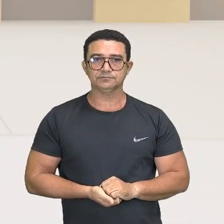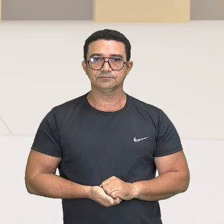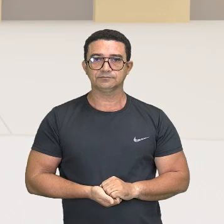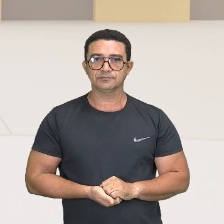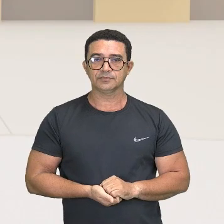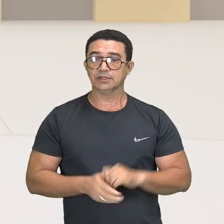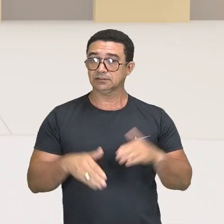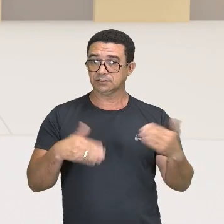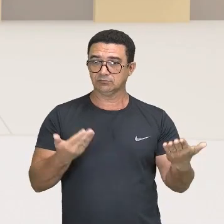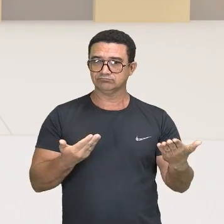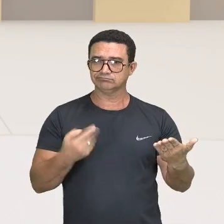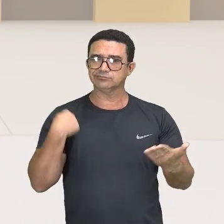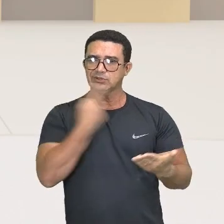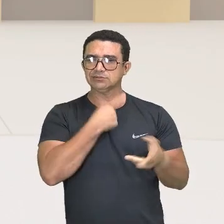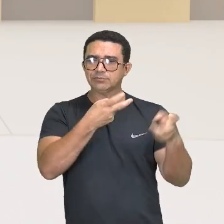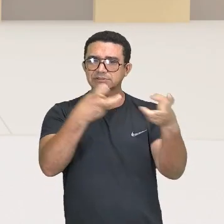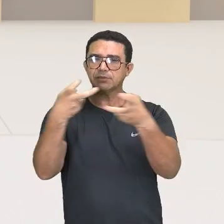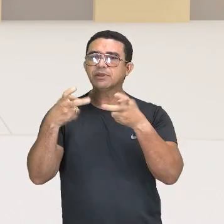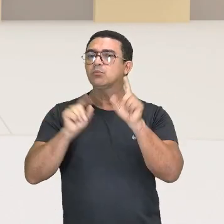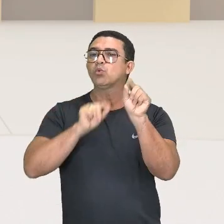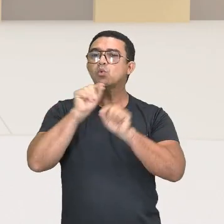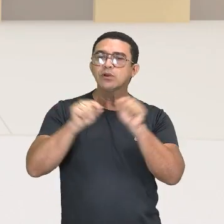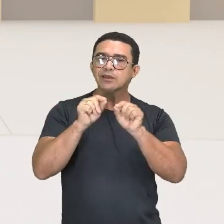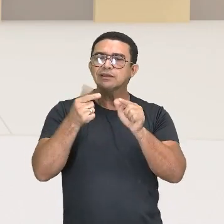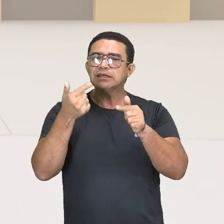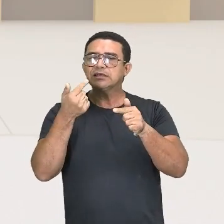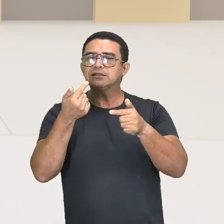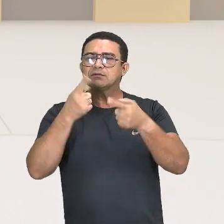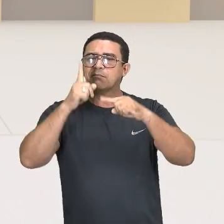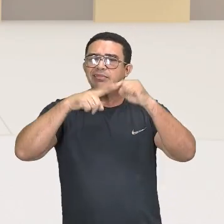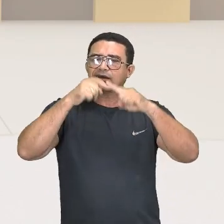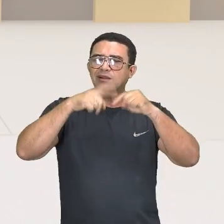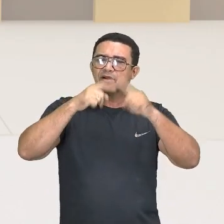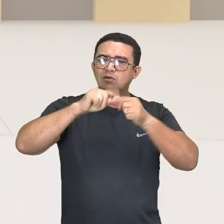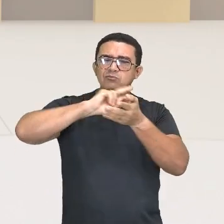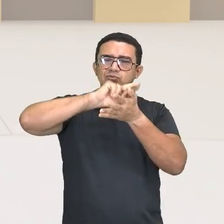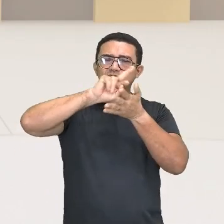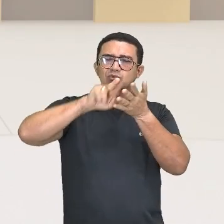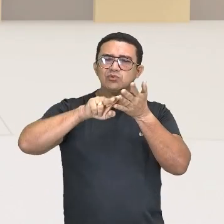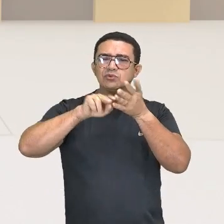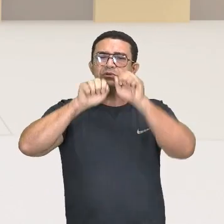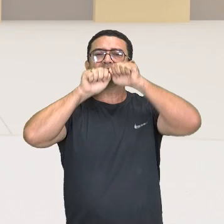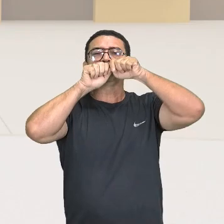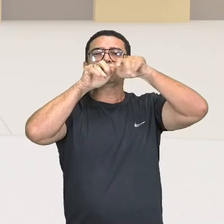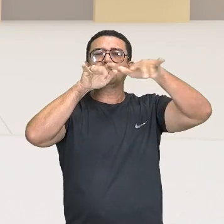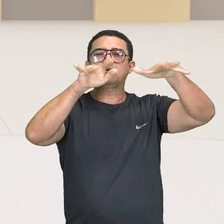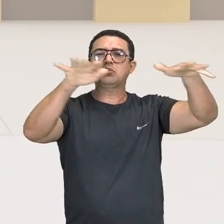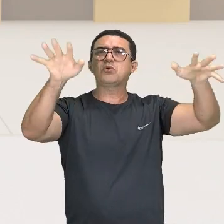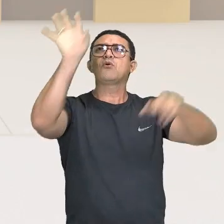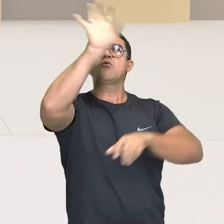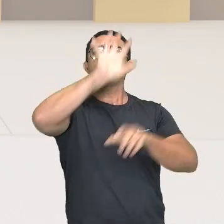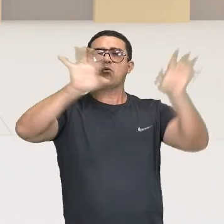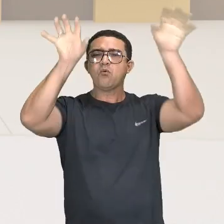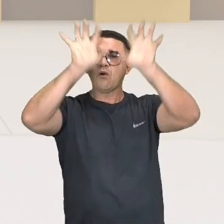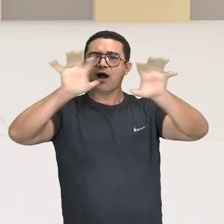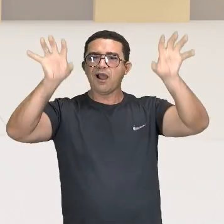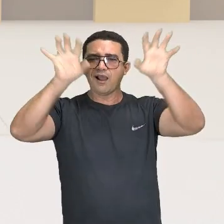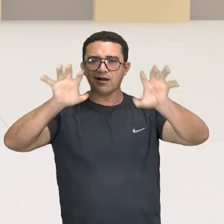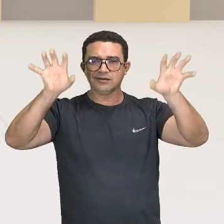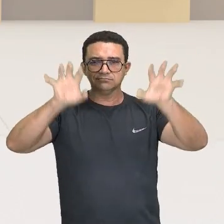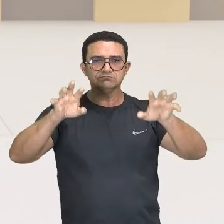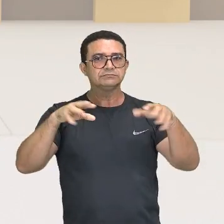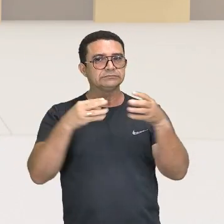Muito bem, então a gente pôde observar aí um pouco mais dessa química, né, desses componentes aí que são lançados na atmosfera, né, e que podem trazer